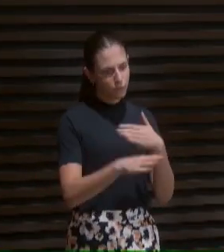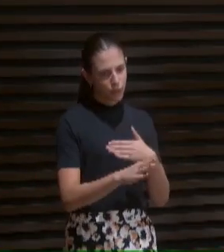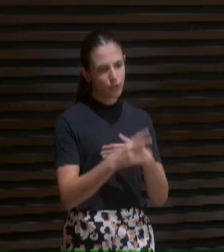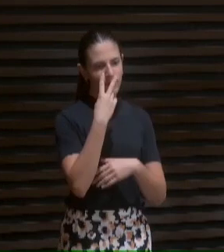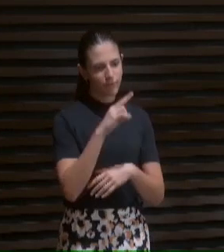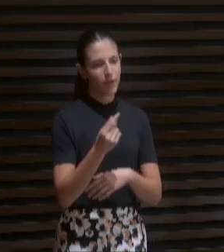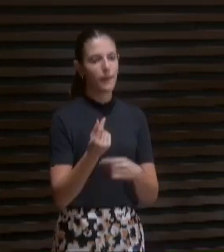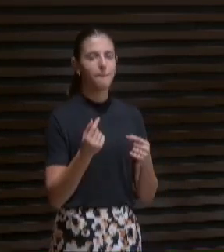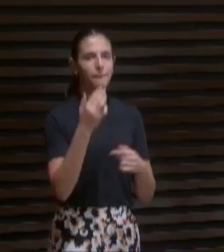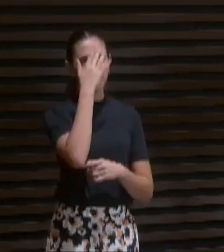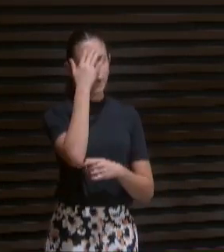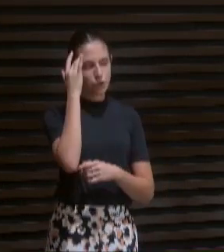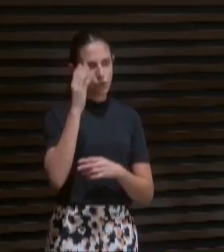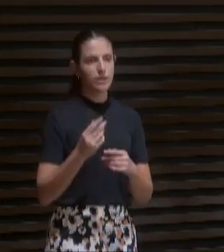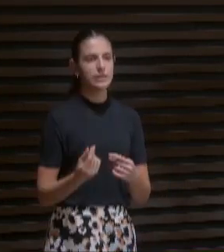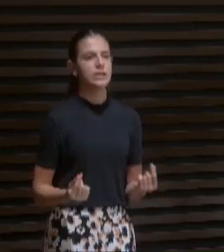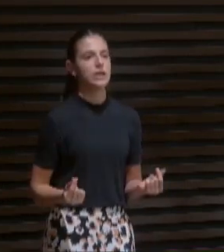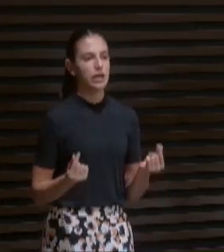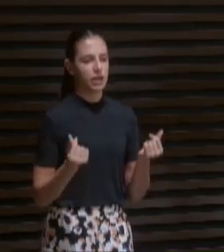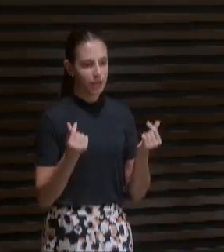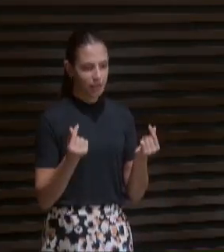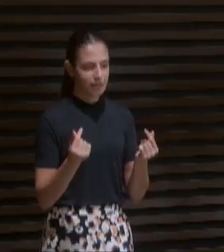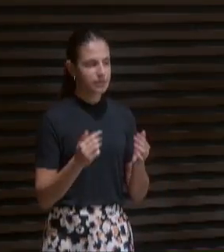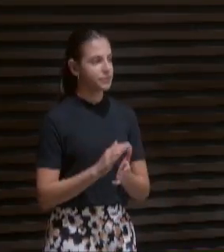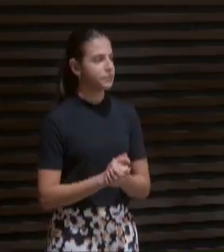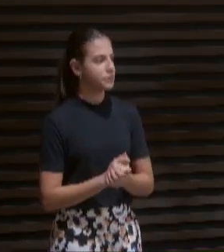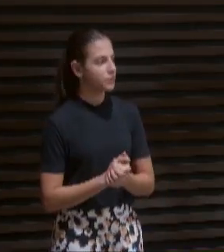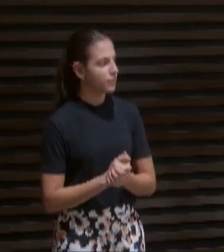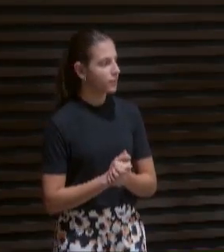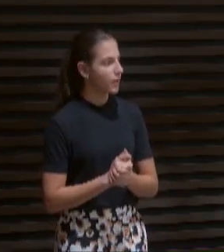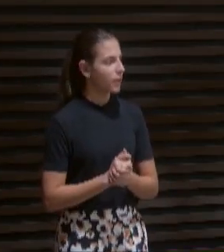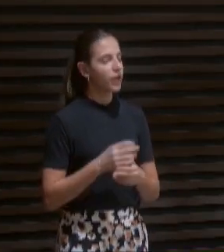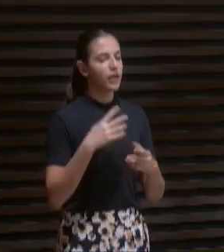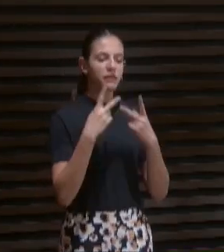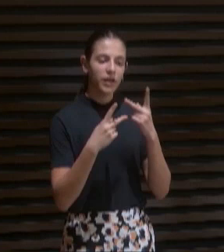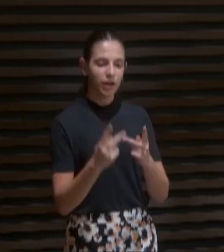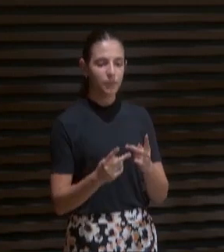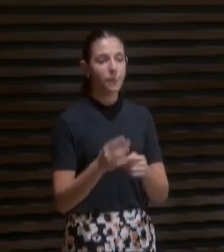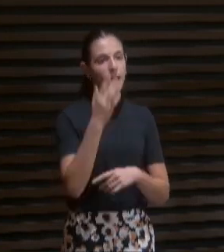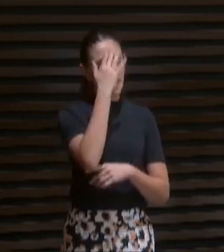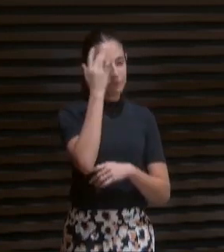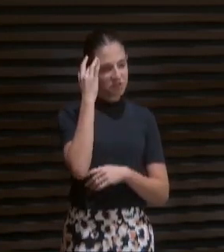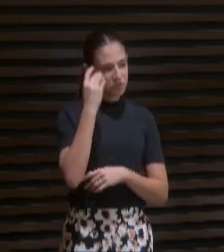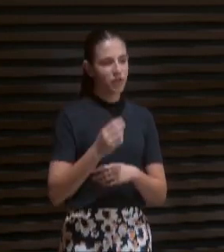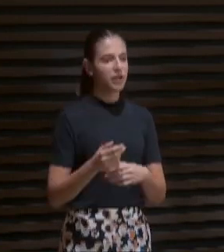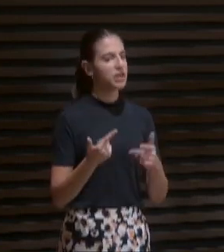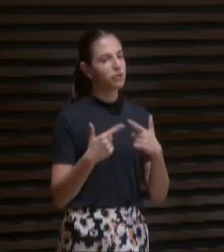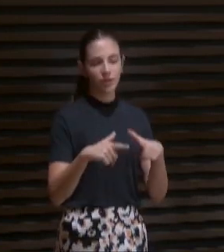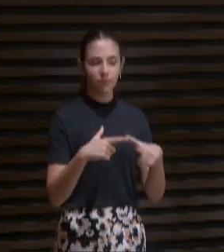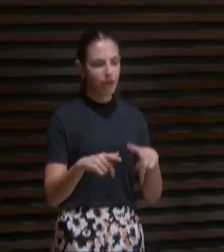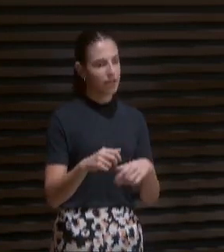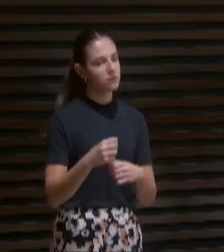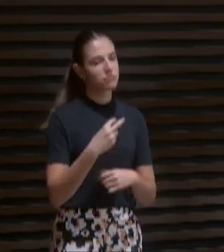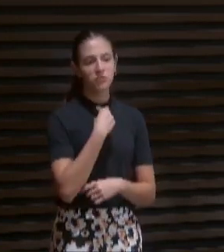dá uma chinelada neles, dizendo, olha, aquele que não trabalha também não deve comer. Vocês ficam aí